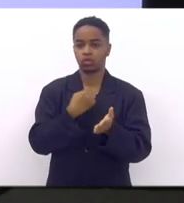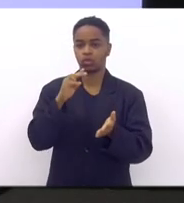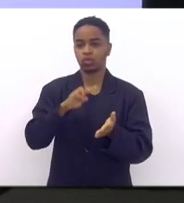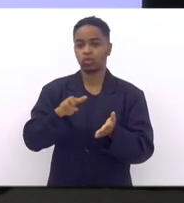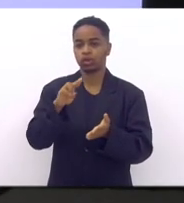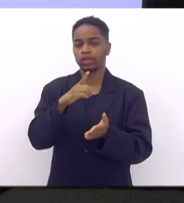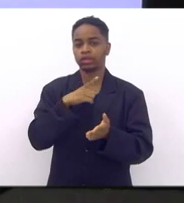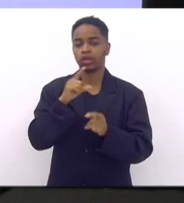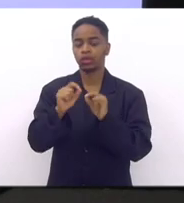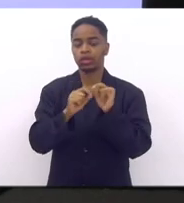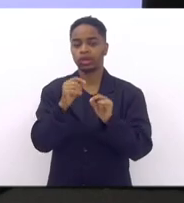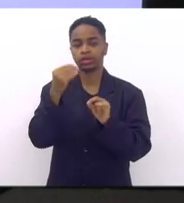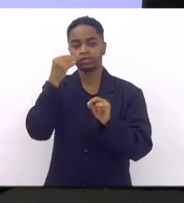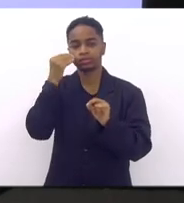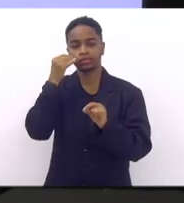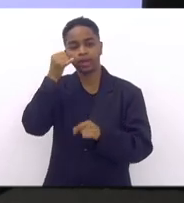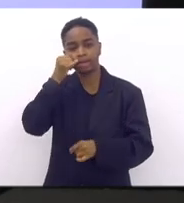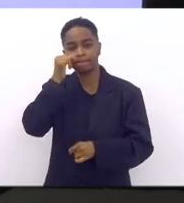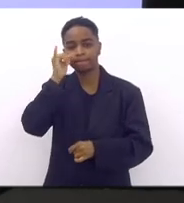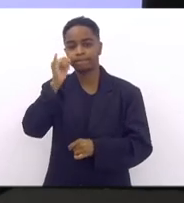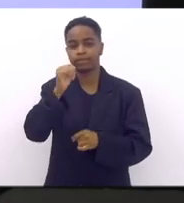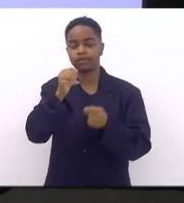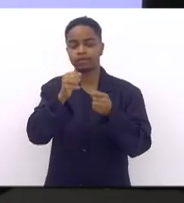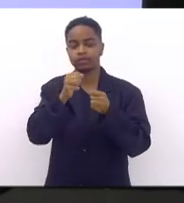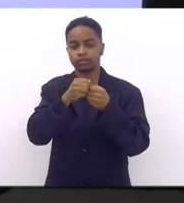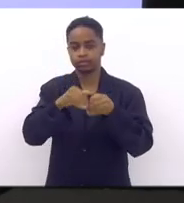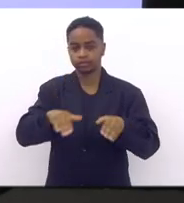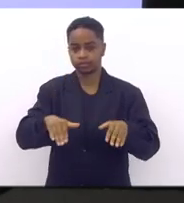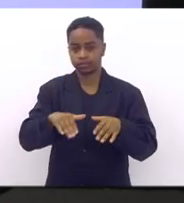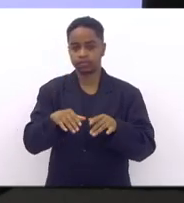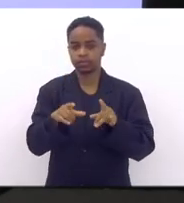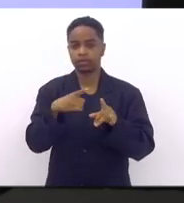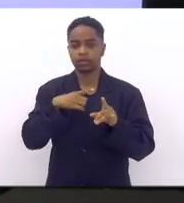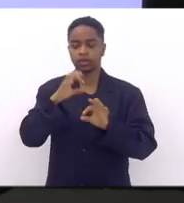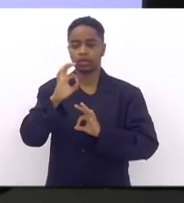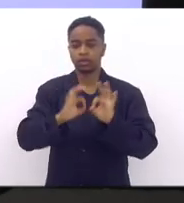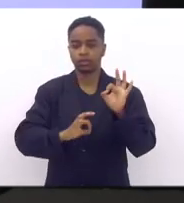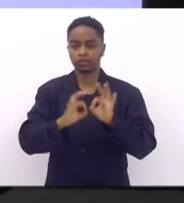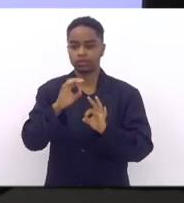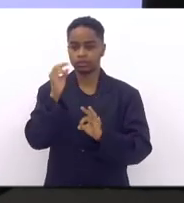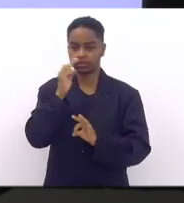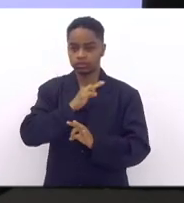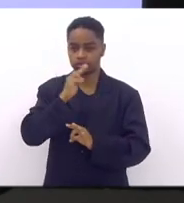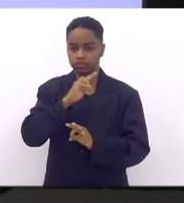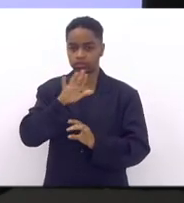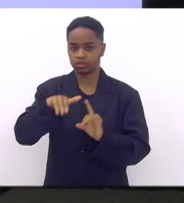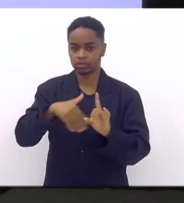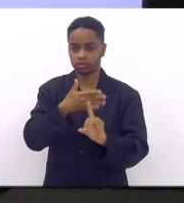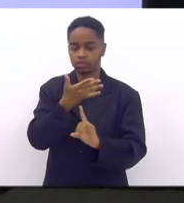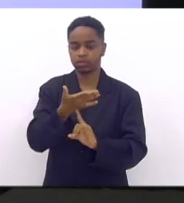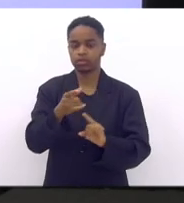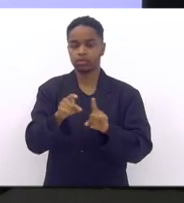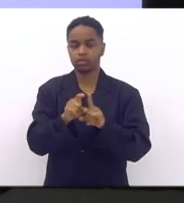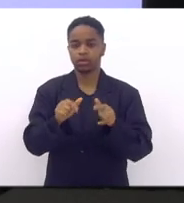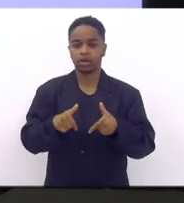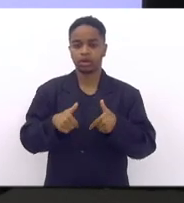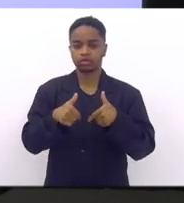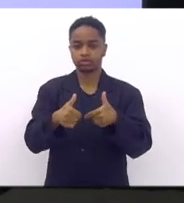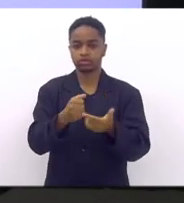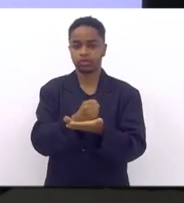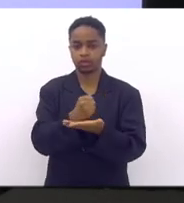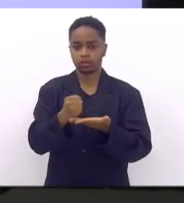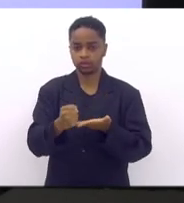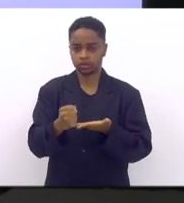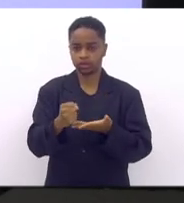métodos de prevenção ele tem que ter eh o plano de emergência eh ambiental da atividade contratante